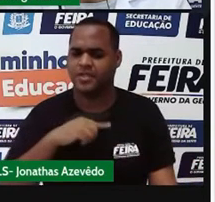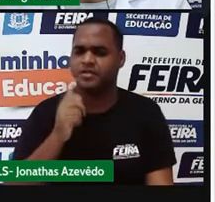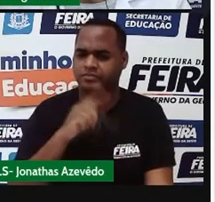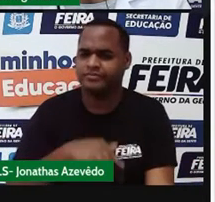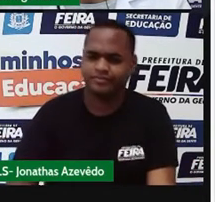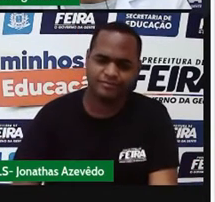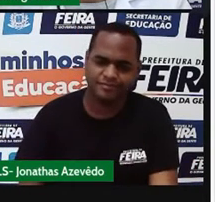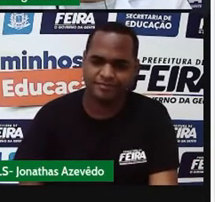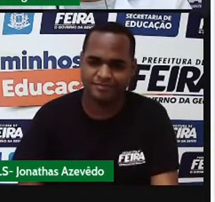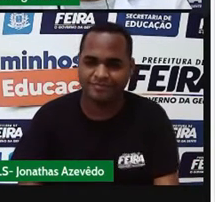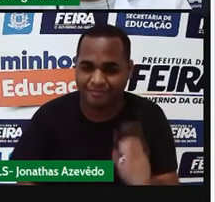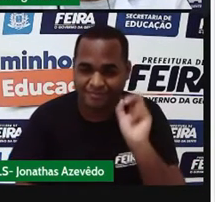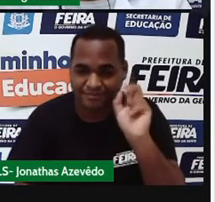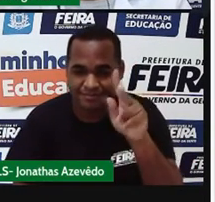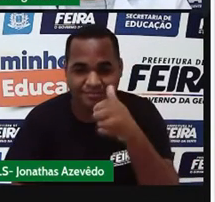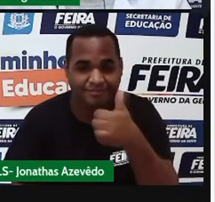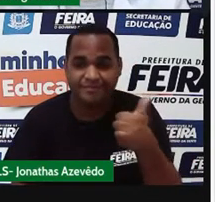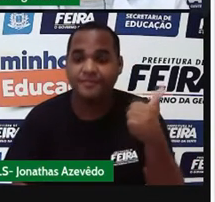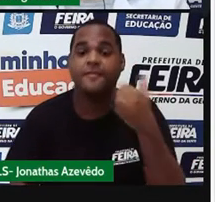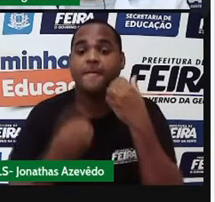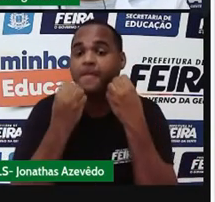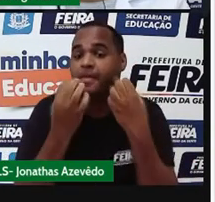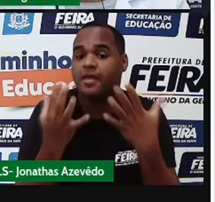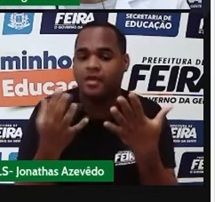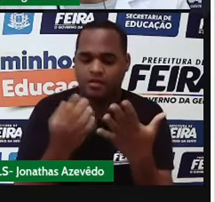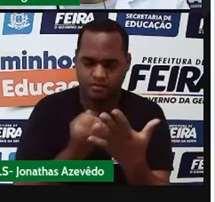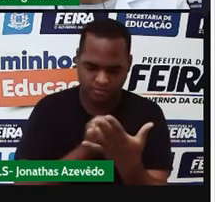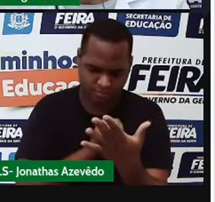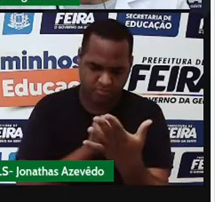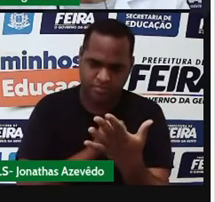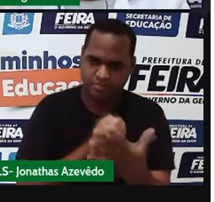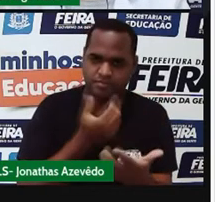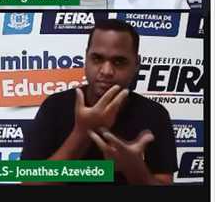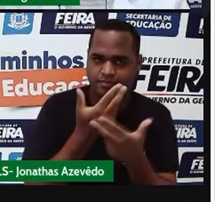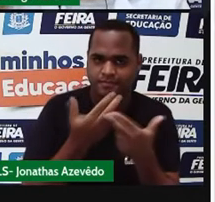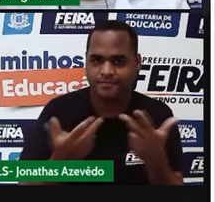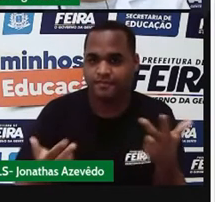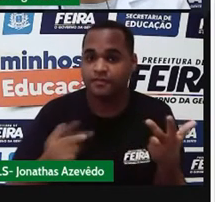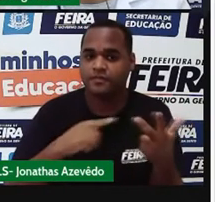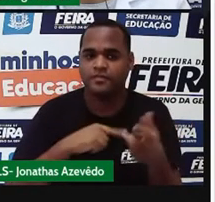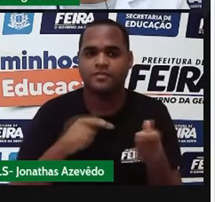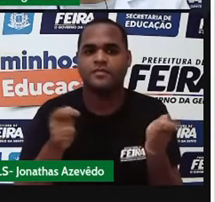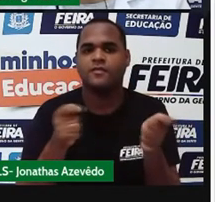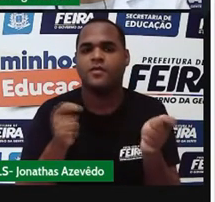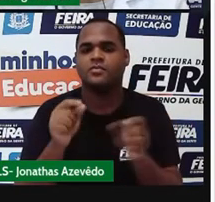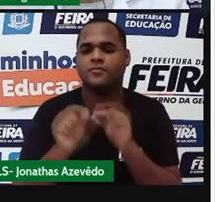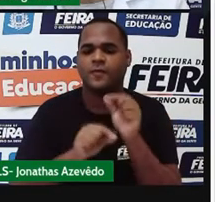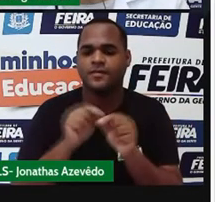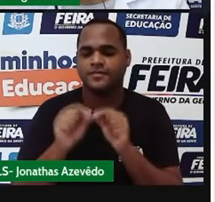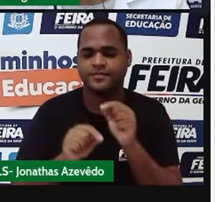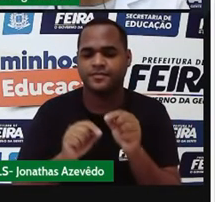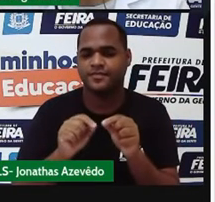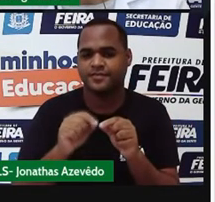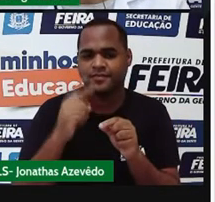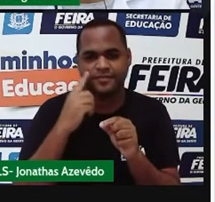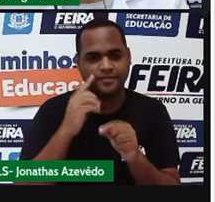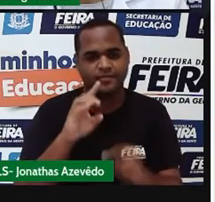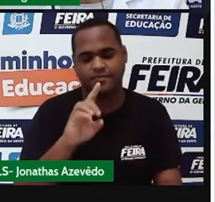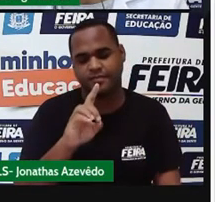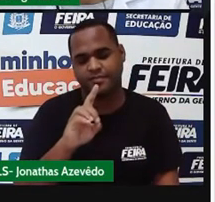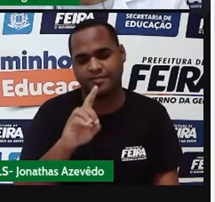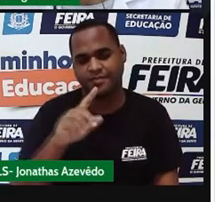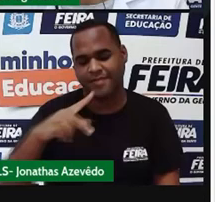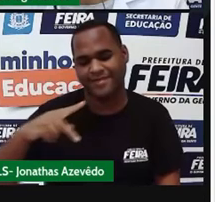tá bom bom esses números que são chamados de dizimas